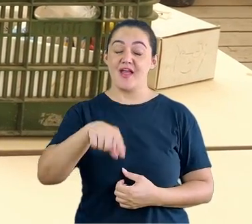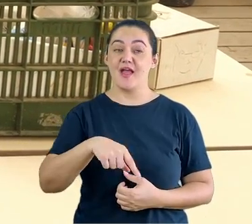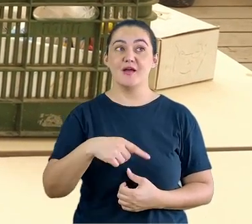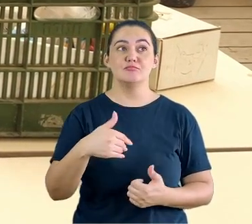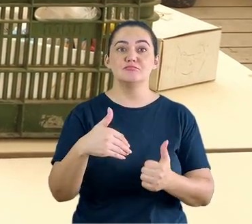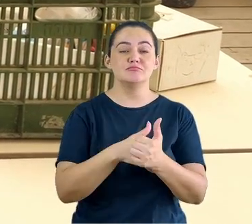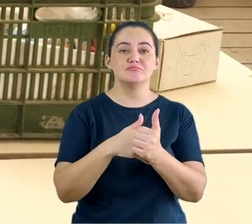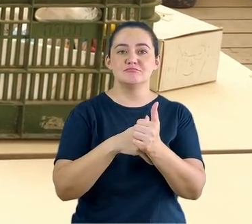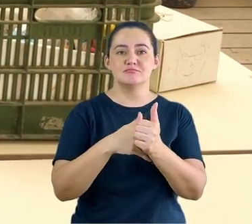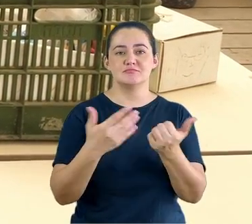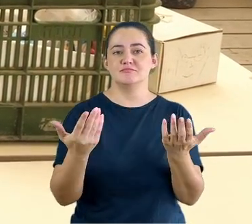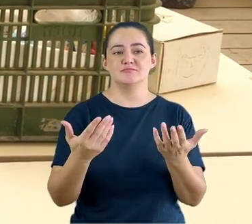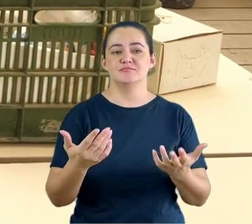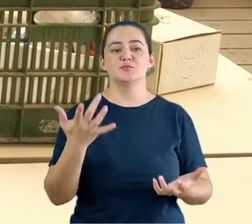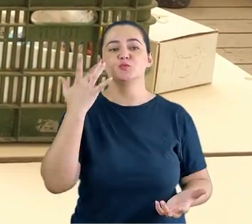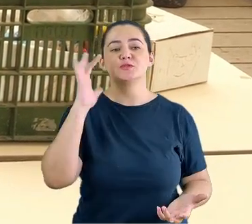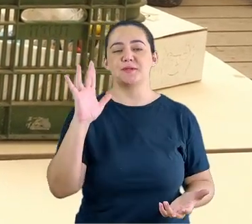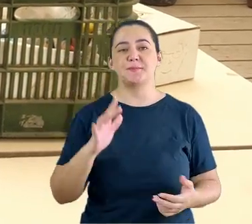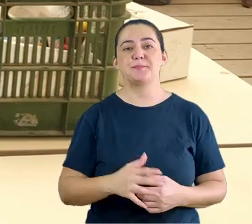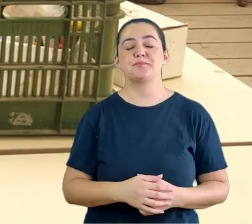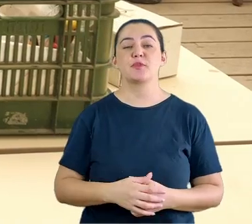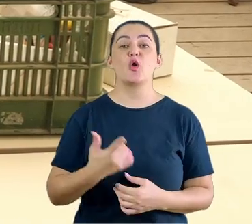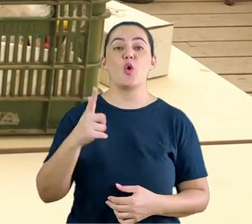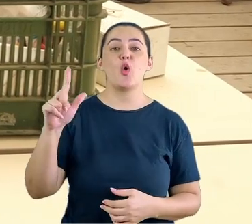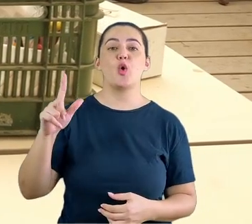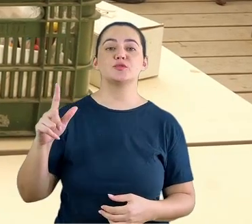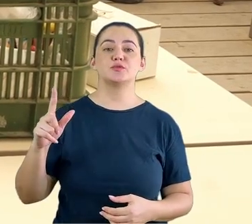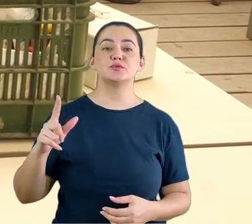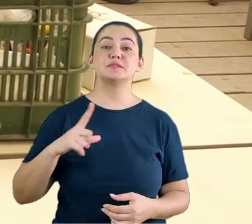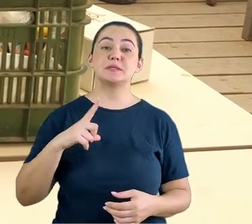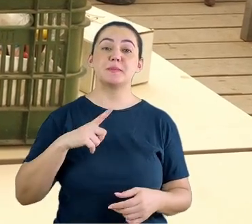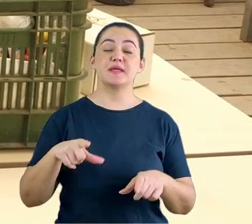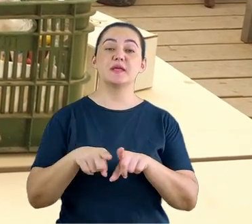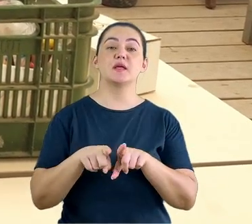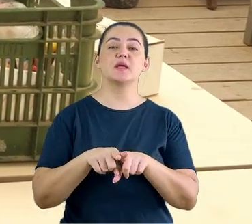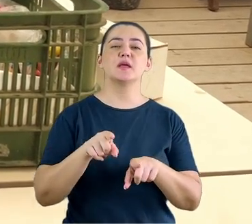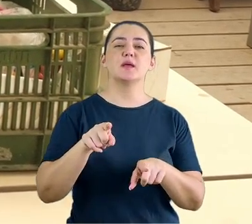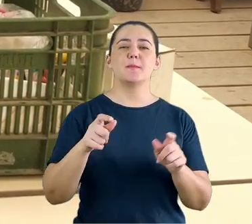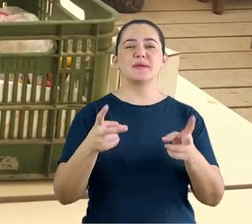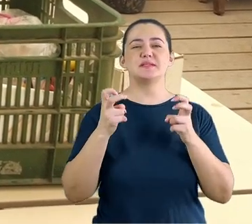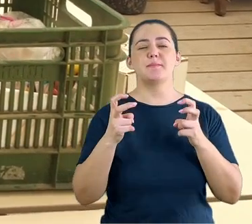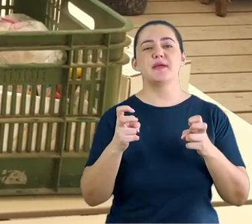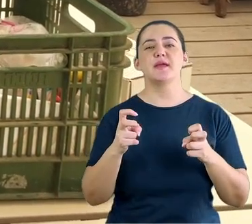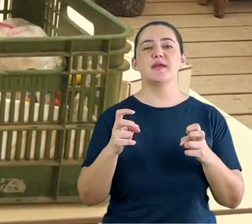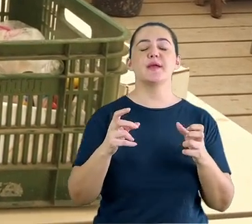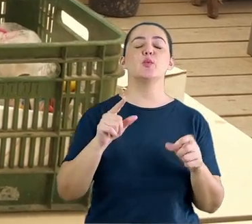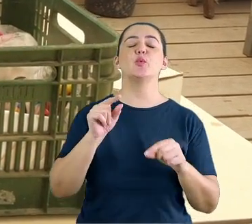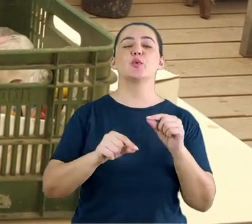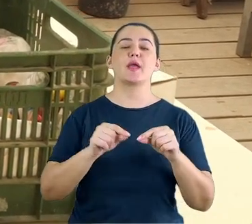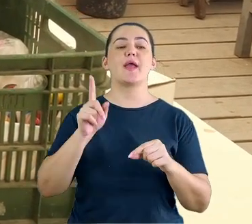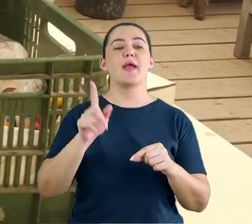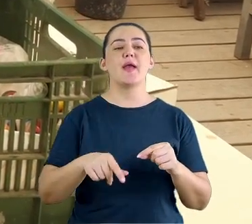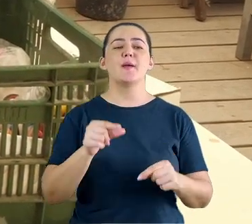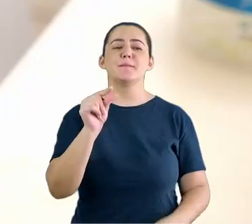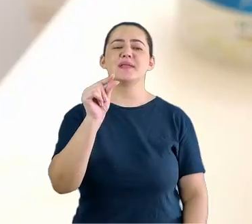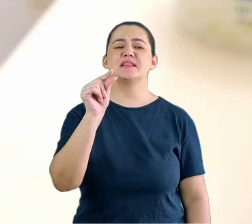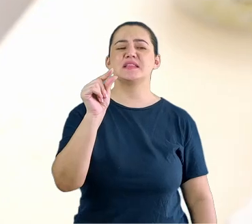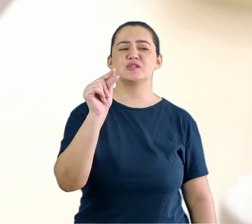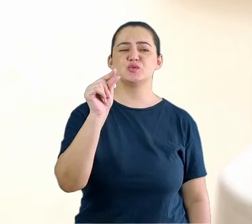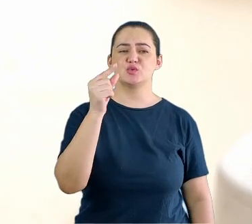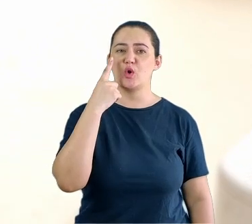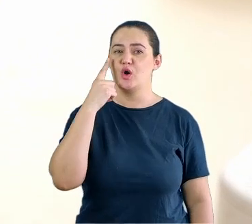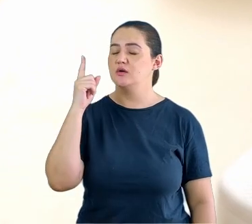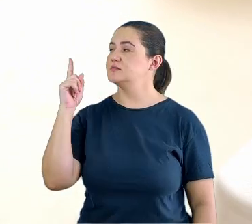realmente. Nós não podemos precisar a data disso, mas você percebe que é justamente um